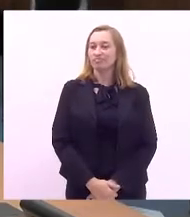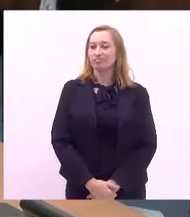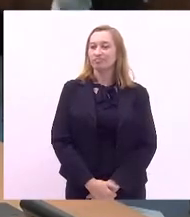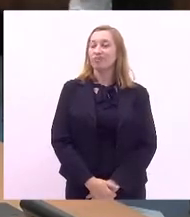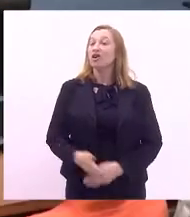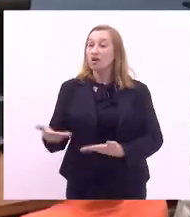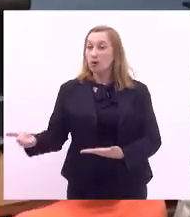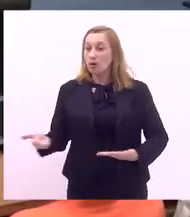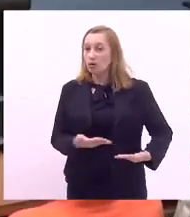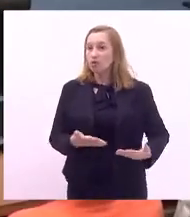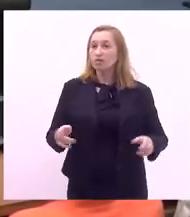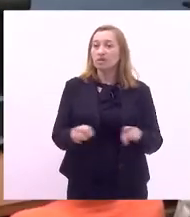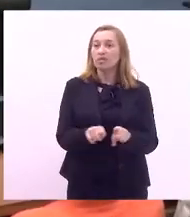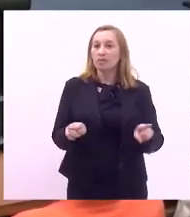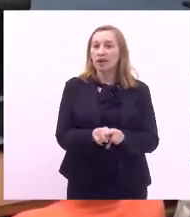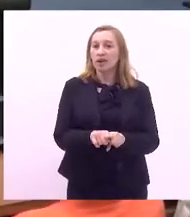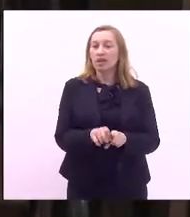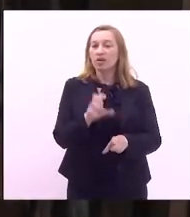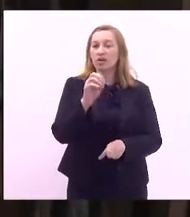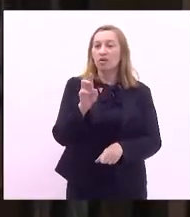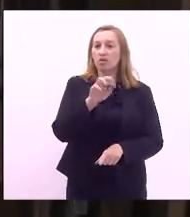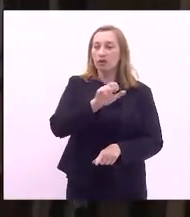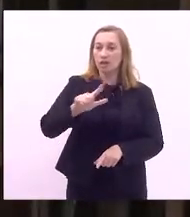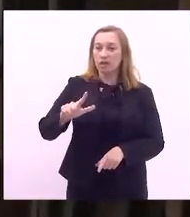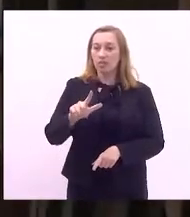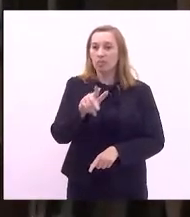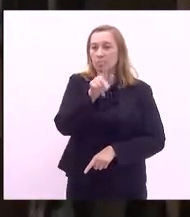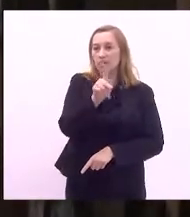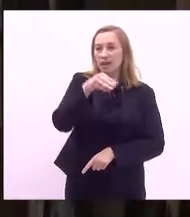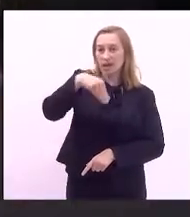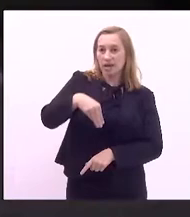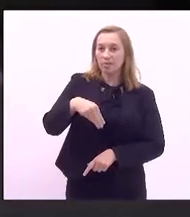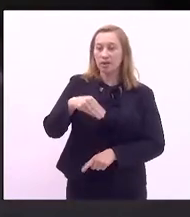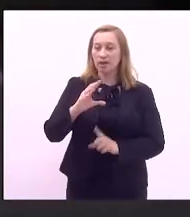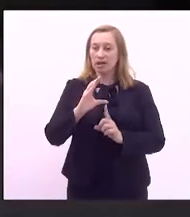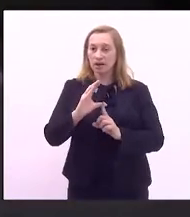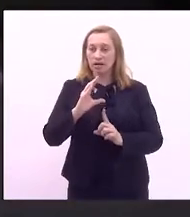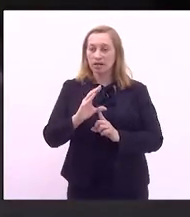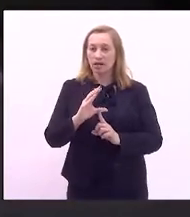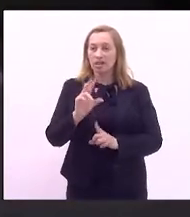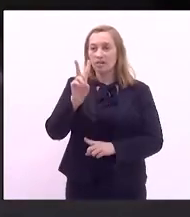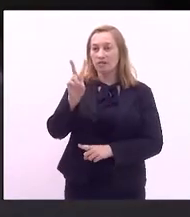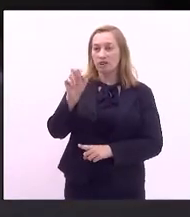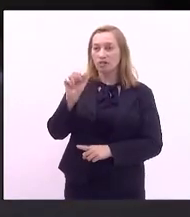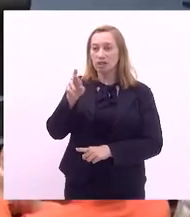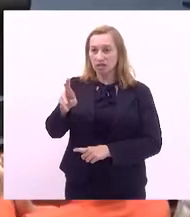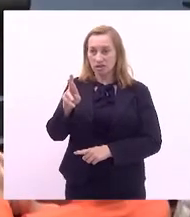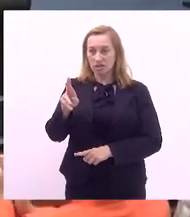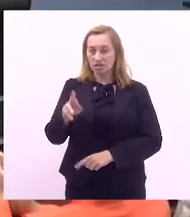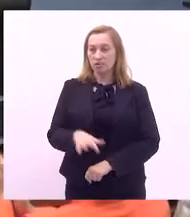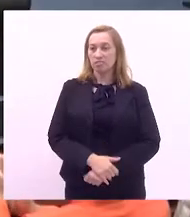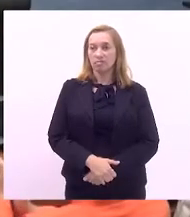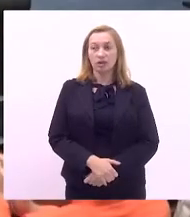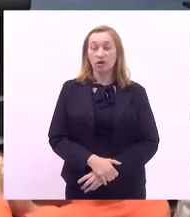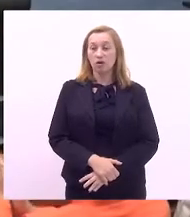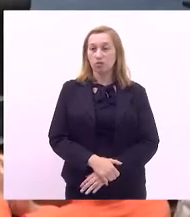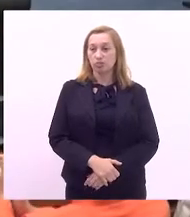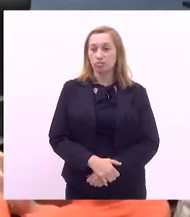eu convido também Coronel Capelão PM Valdemir Gonçalves de Aguiar II